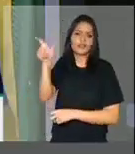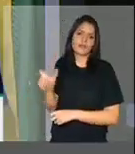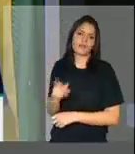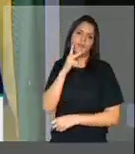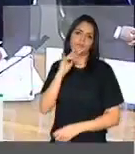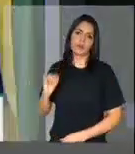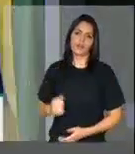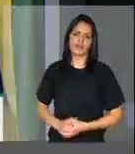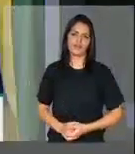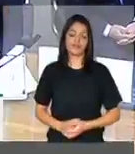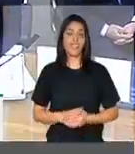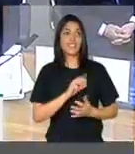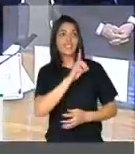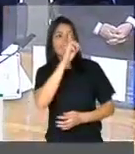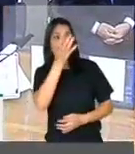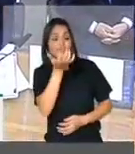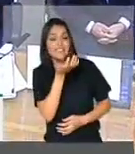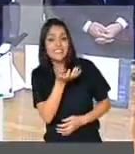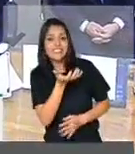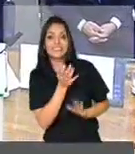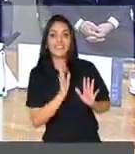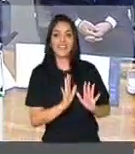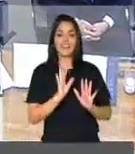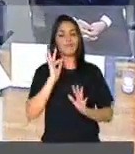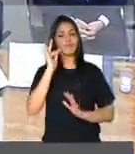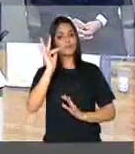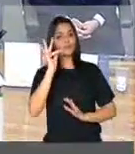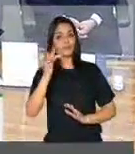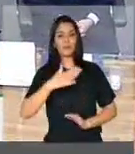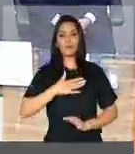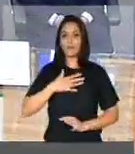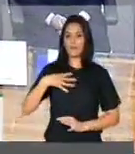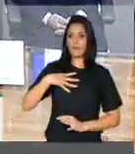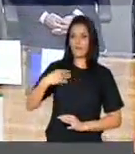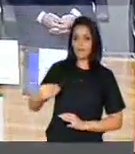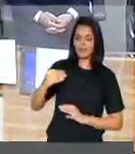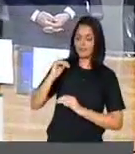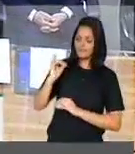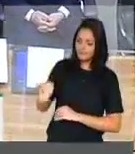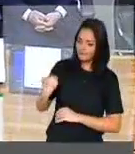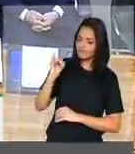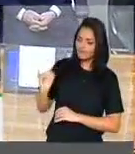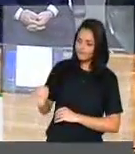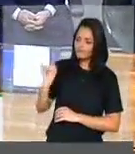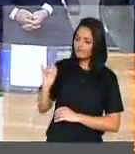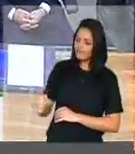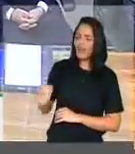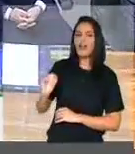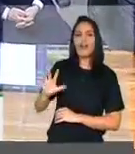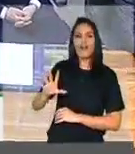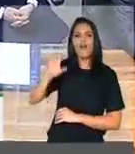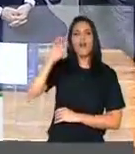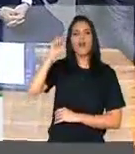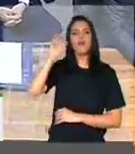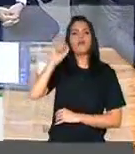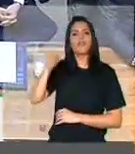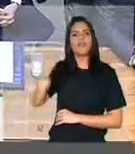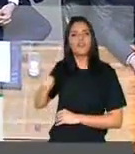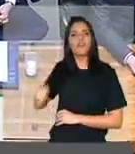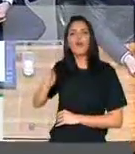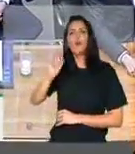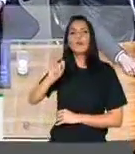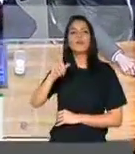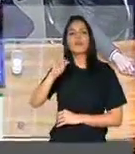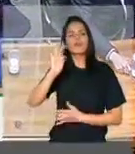dia meus filhos possam também ouvir palavras tão generosas, mas ao mesmo tempo